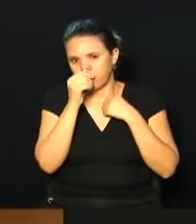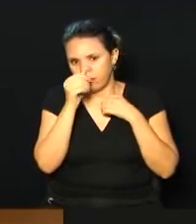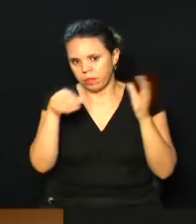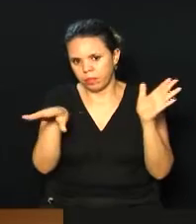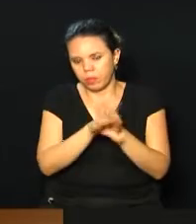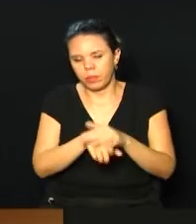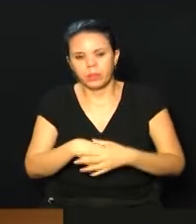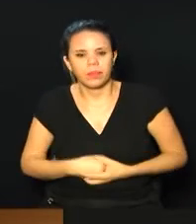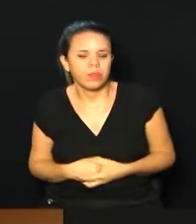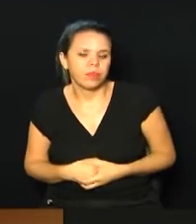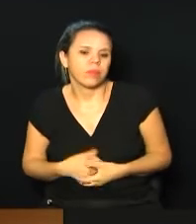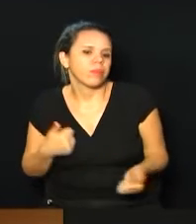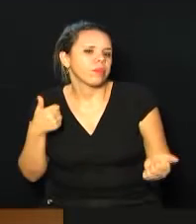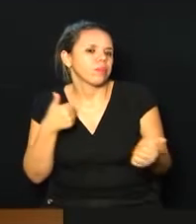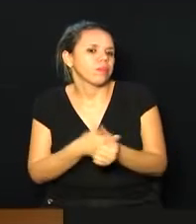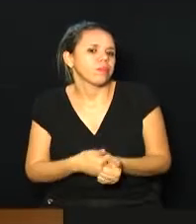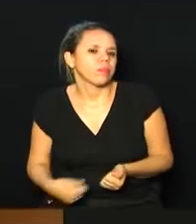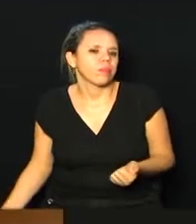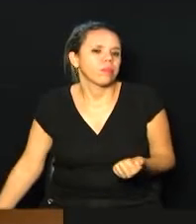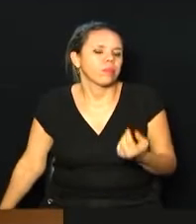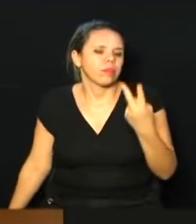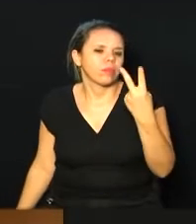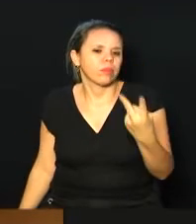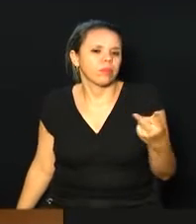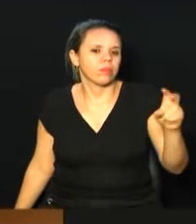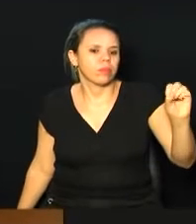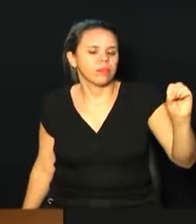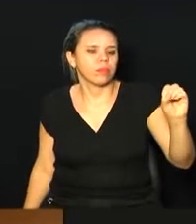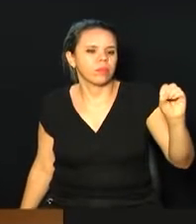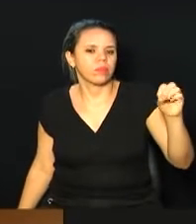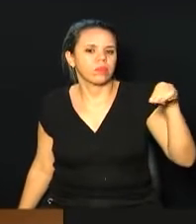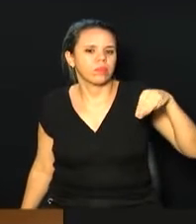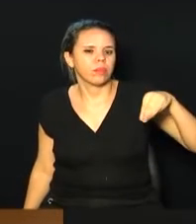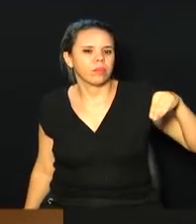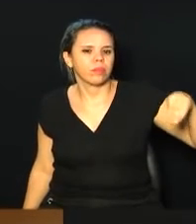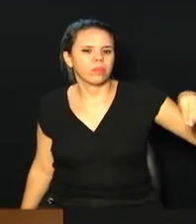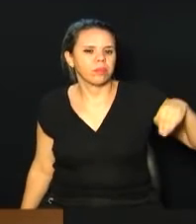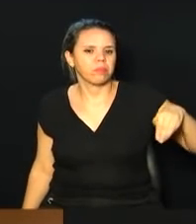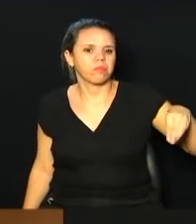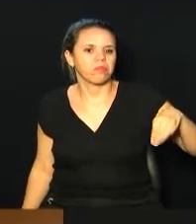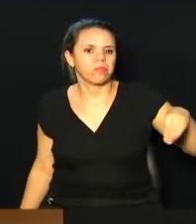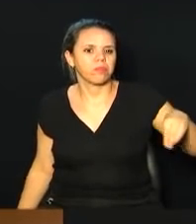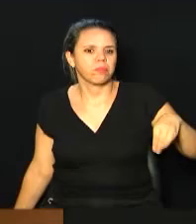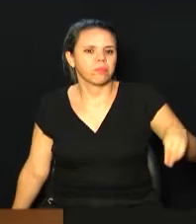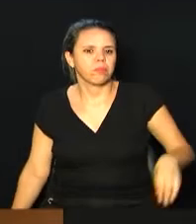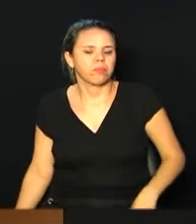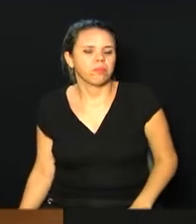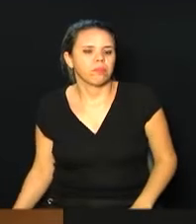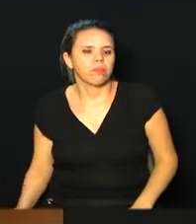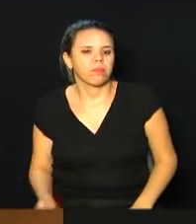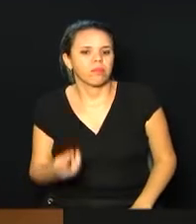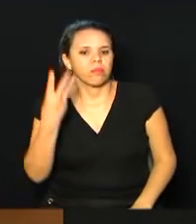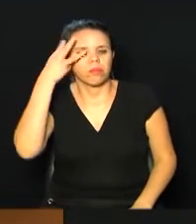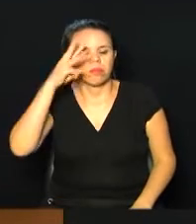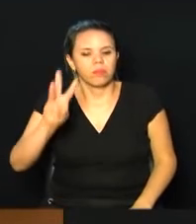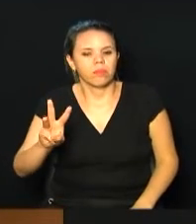chegar perto aí de 250 milímetros, e em 3